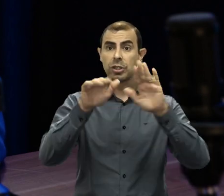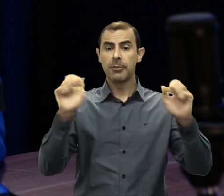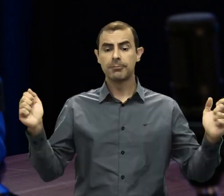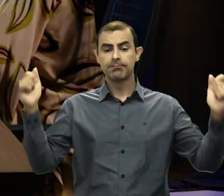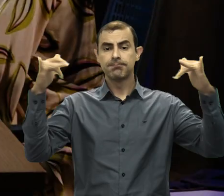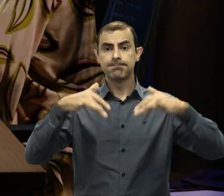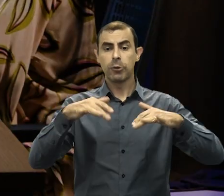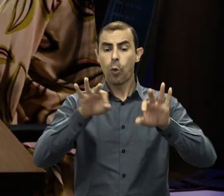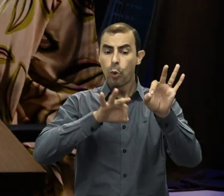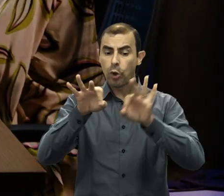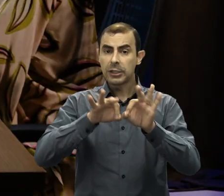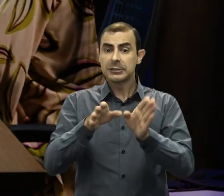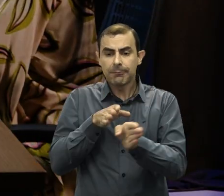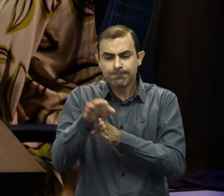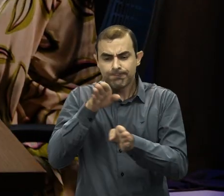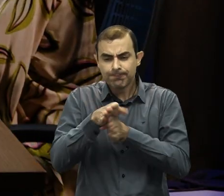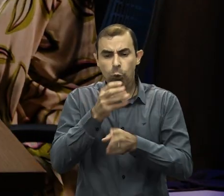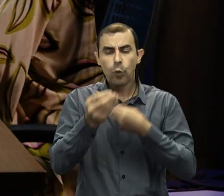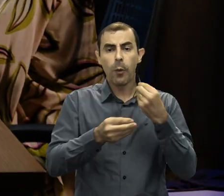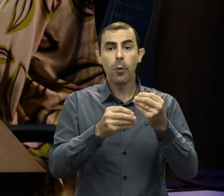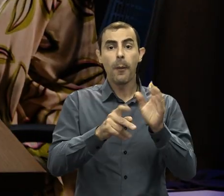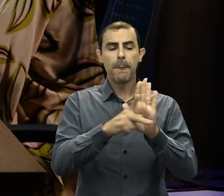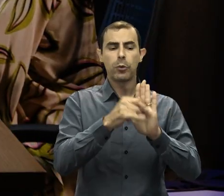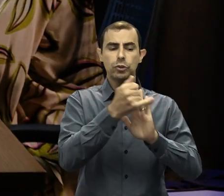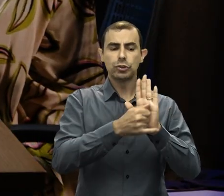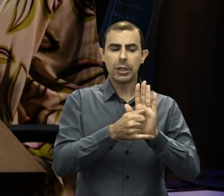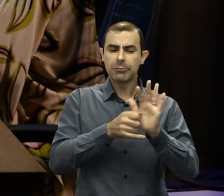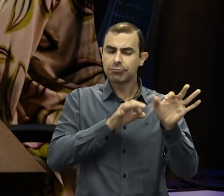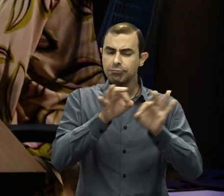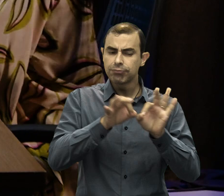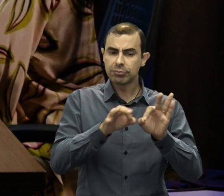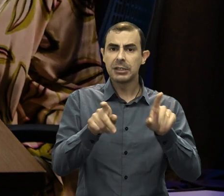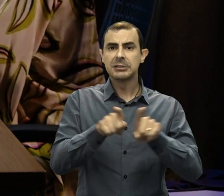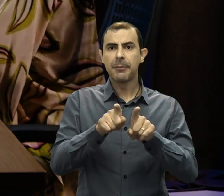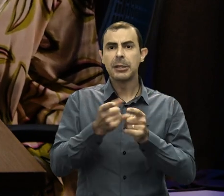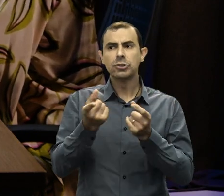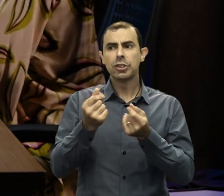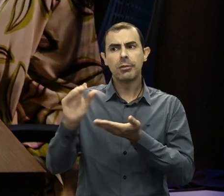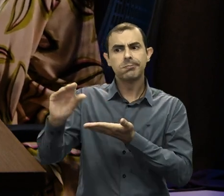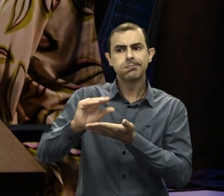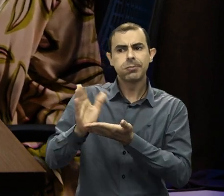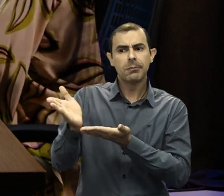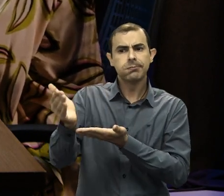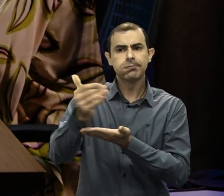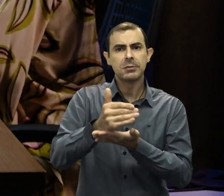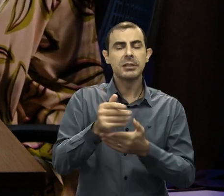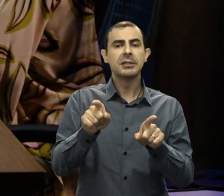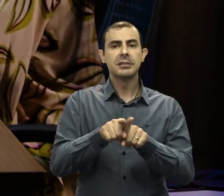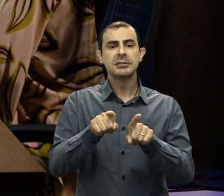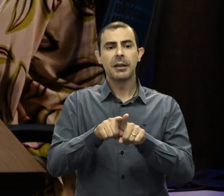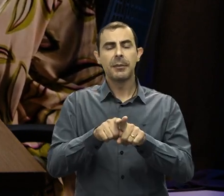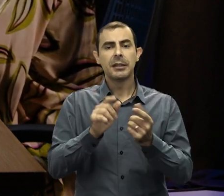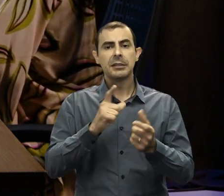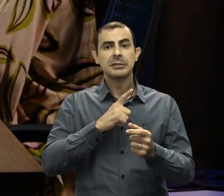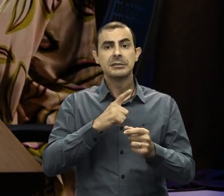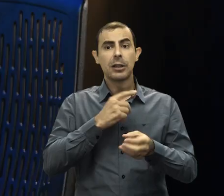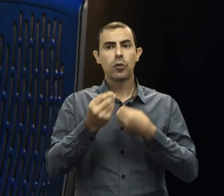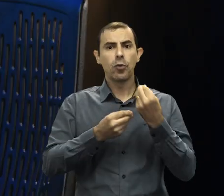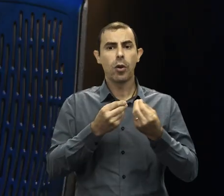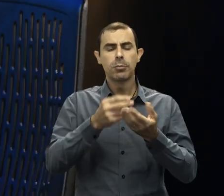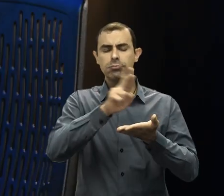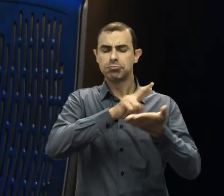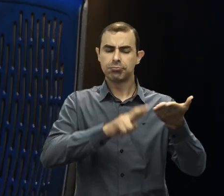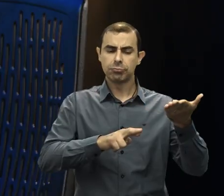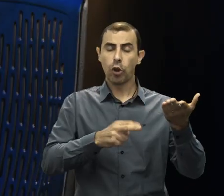para legalidade, saber fazer um projeto, saber captar recursos, saber fazer prestação de contas, saber